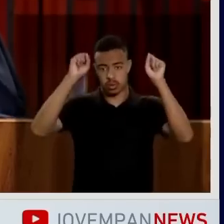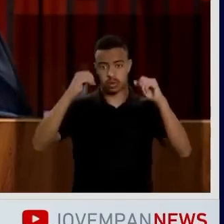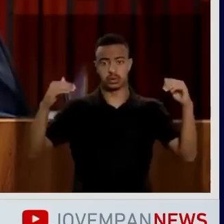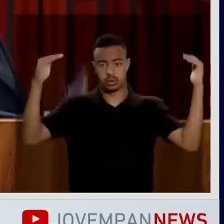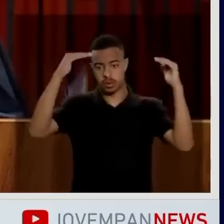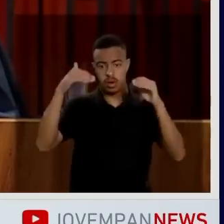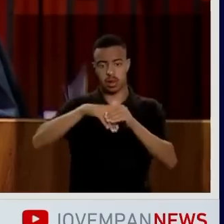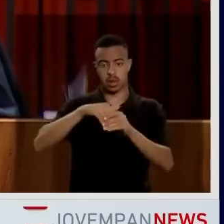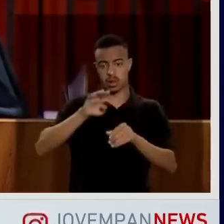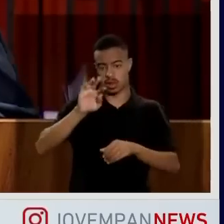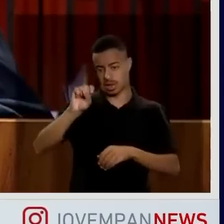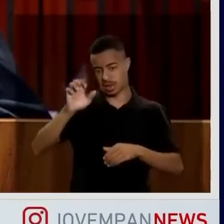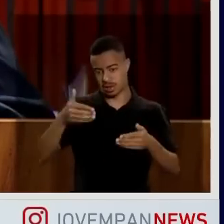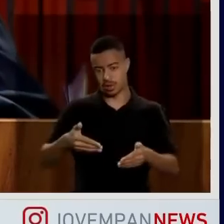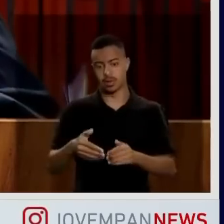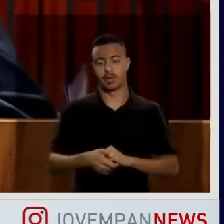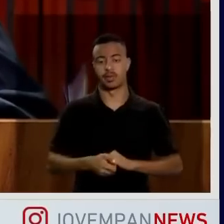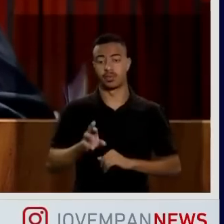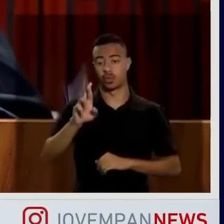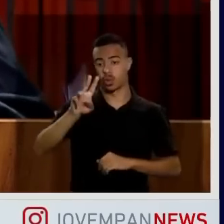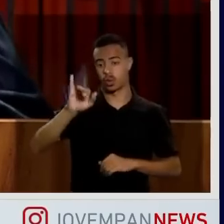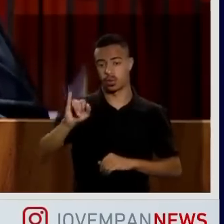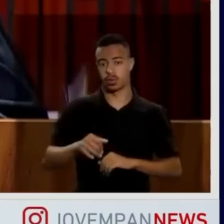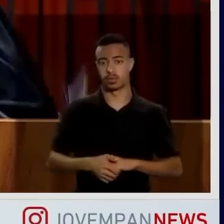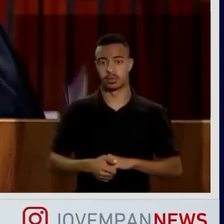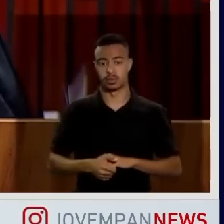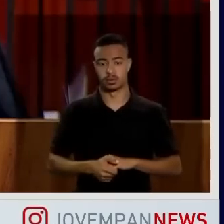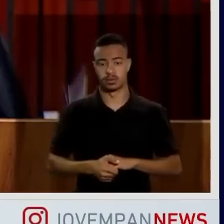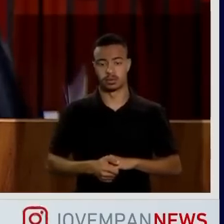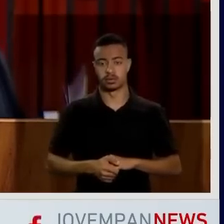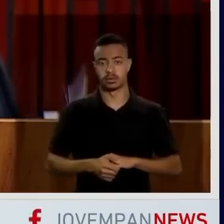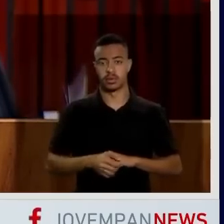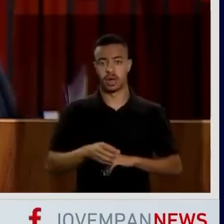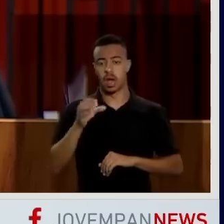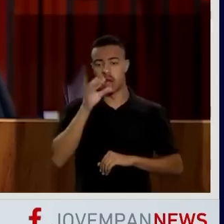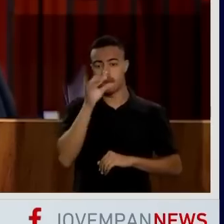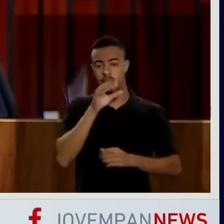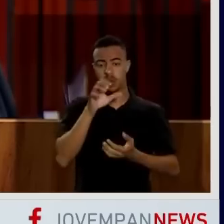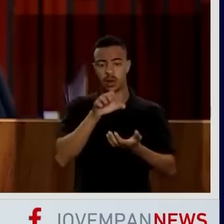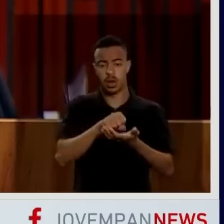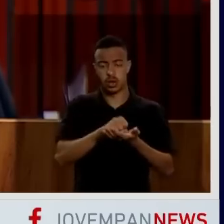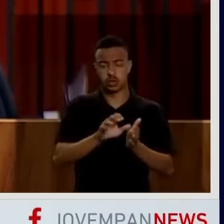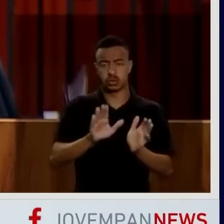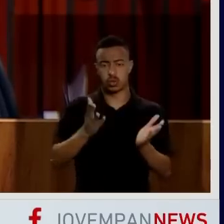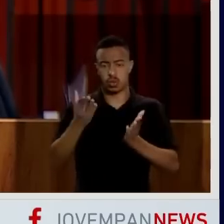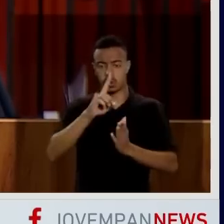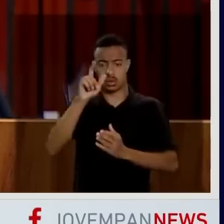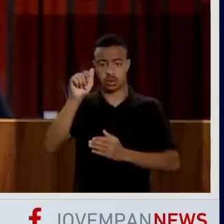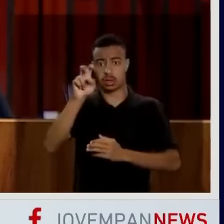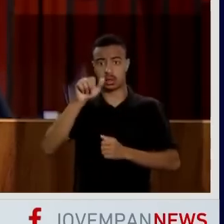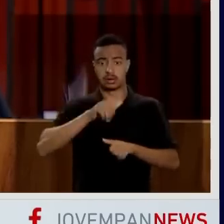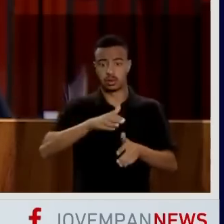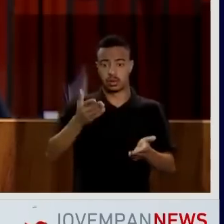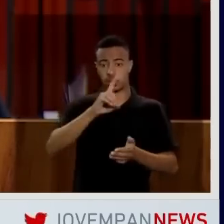a decisão monocrática tida no STF. Tudo bem. Foi também por uma decisão monocrática numa